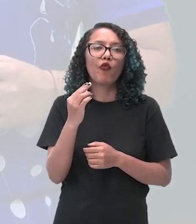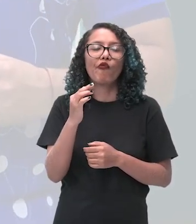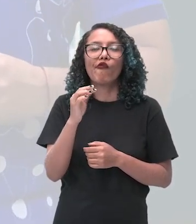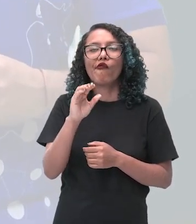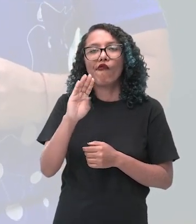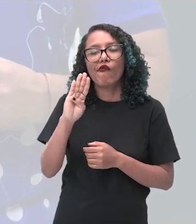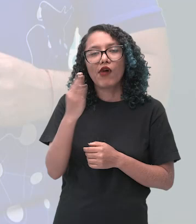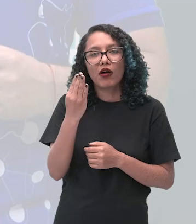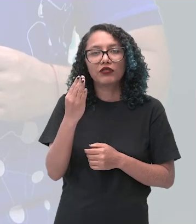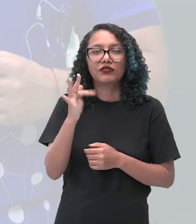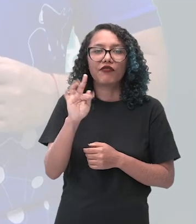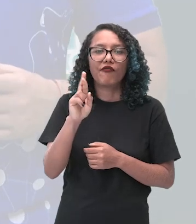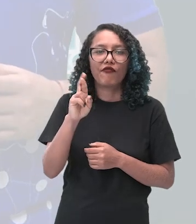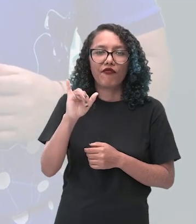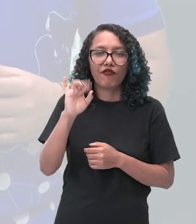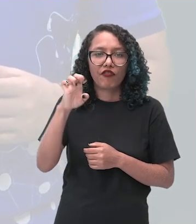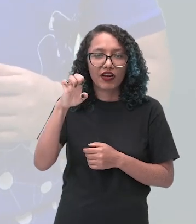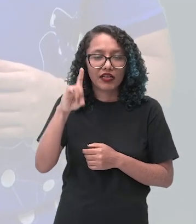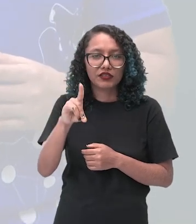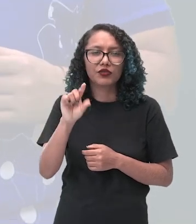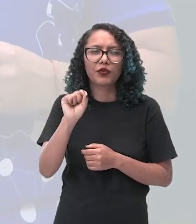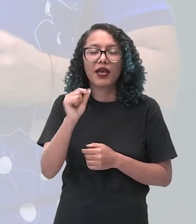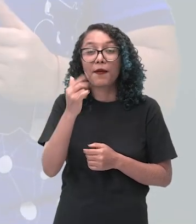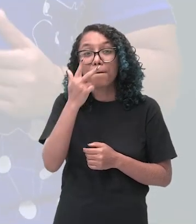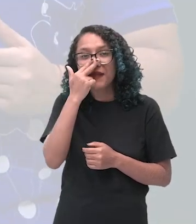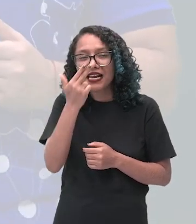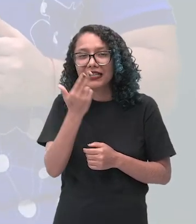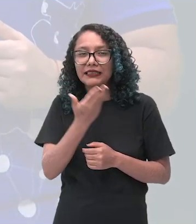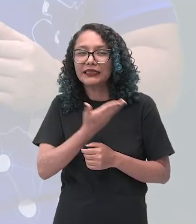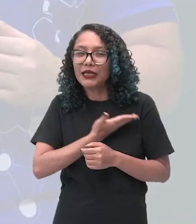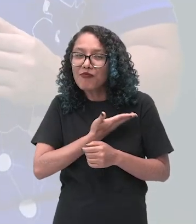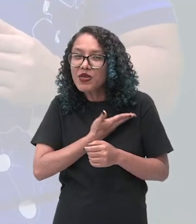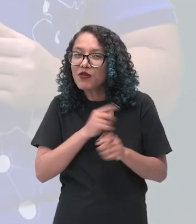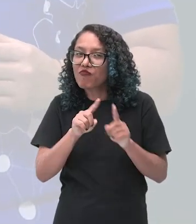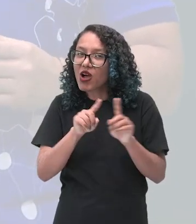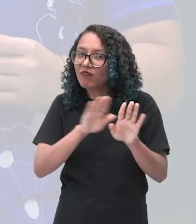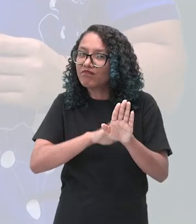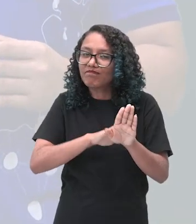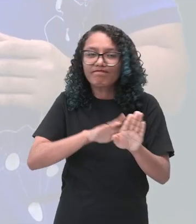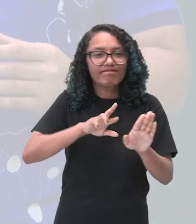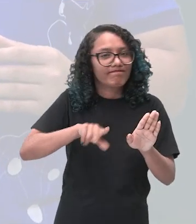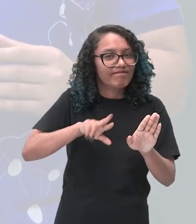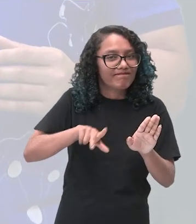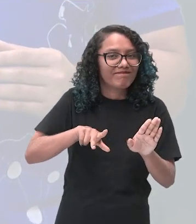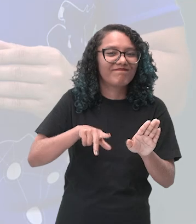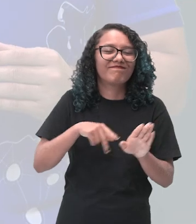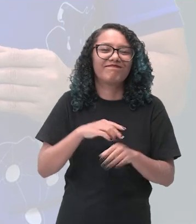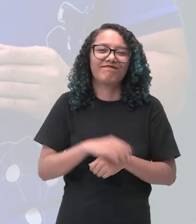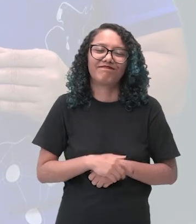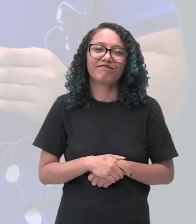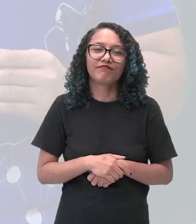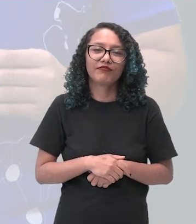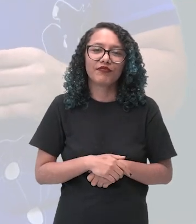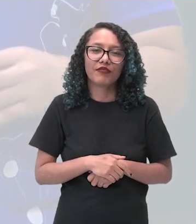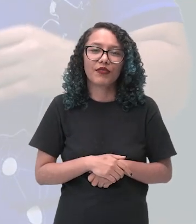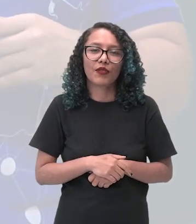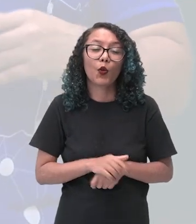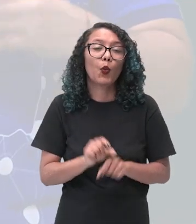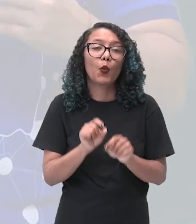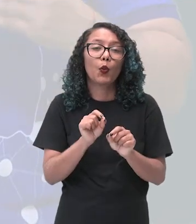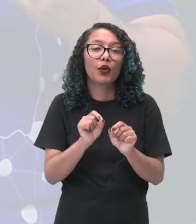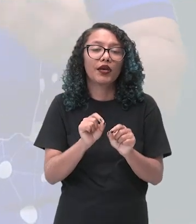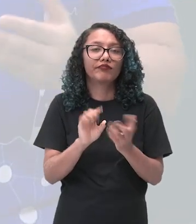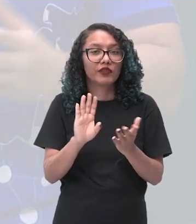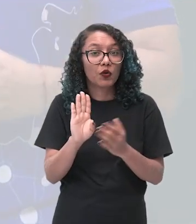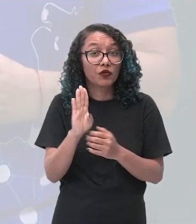É aquele amigo que parece que é teu amigo, mas não é, ok? Então, os false friends, que são